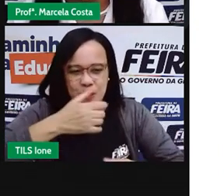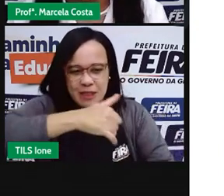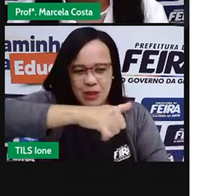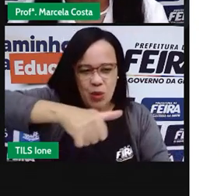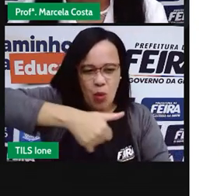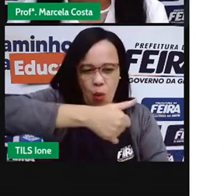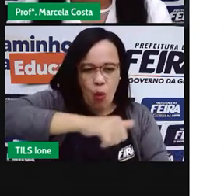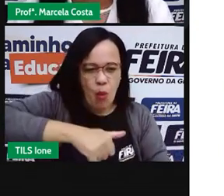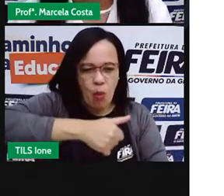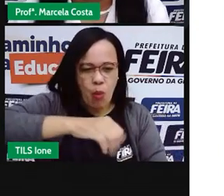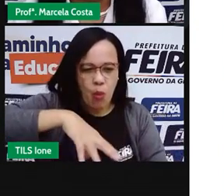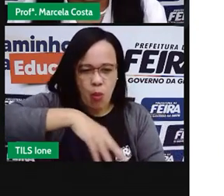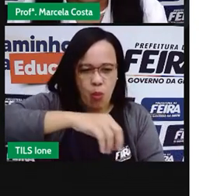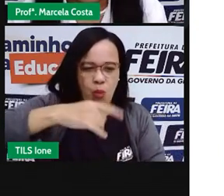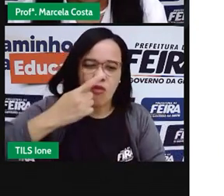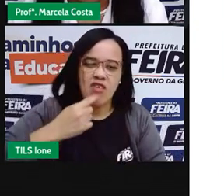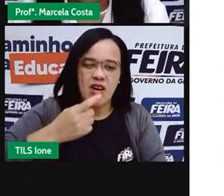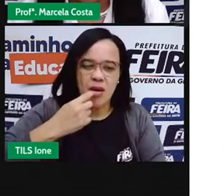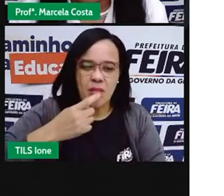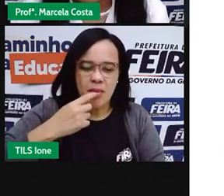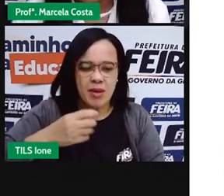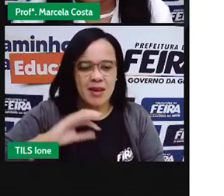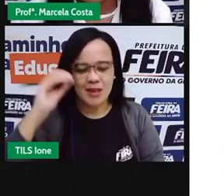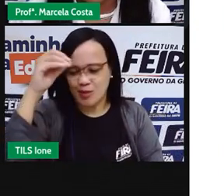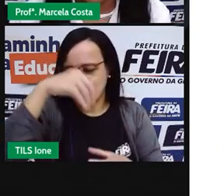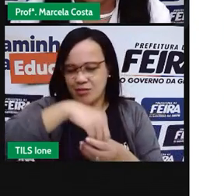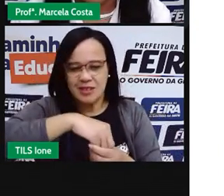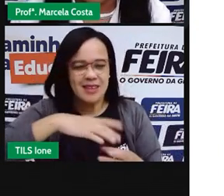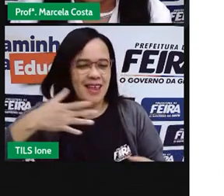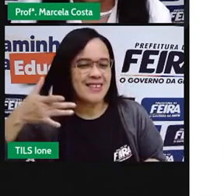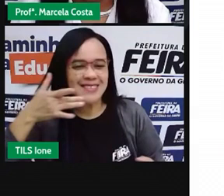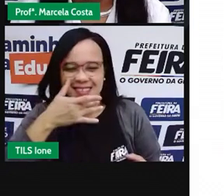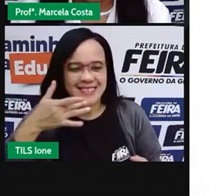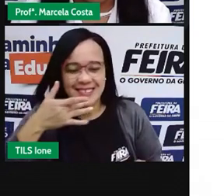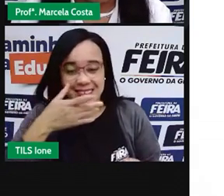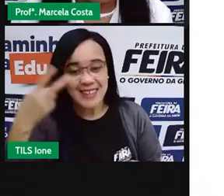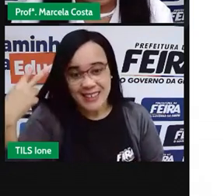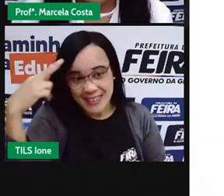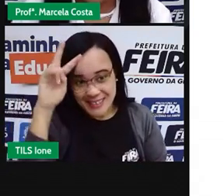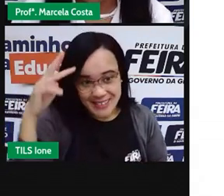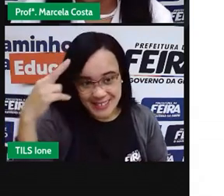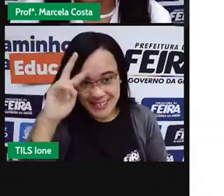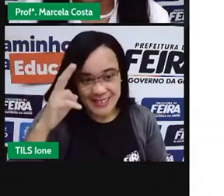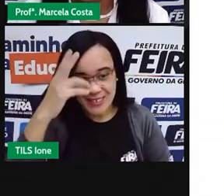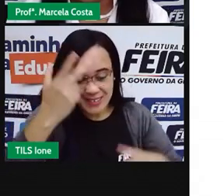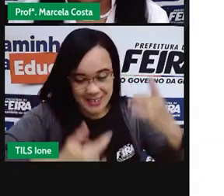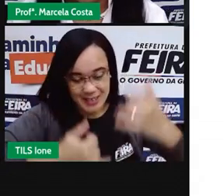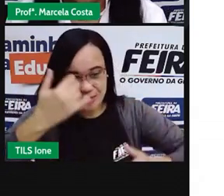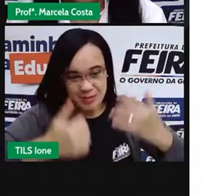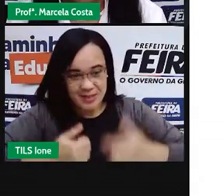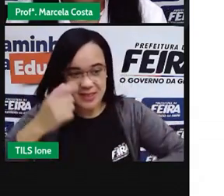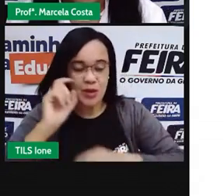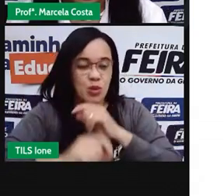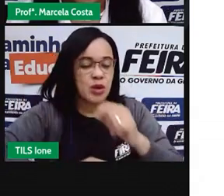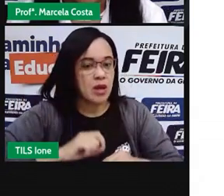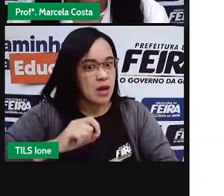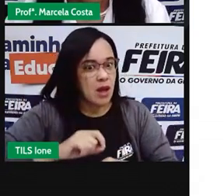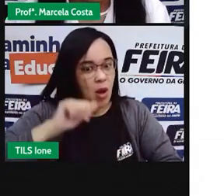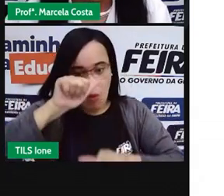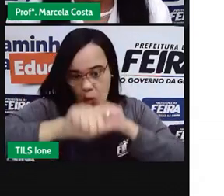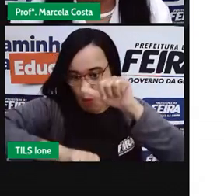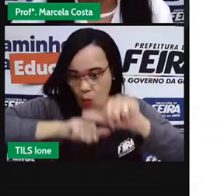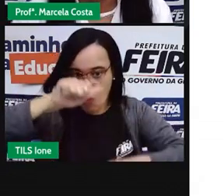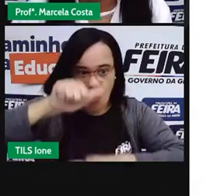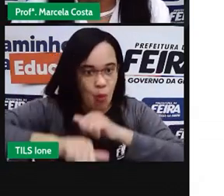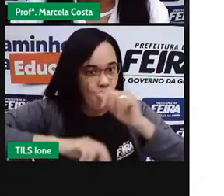tomate. Pois é, nessa história é contada em uma versão totalmente diferente.